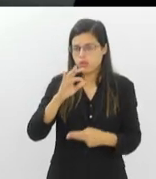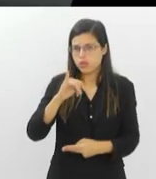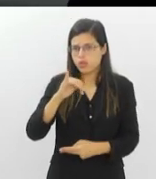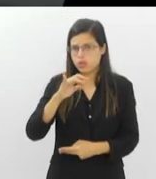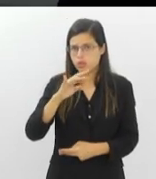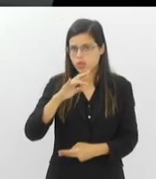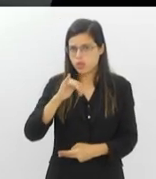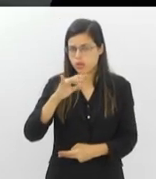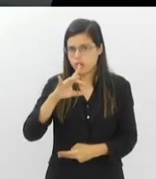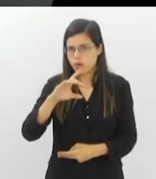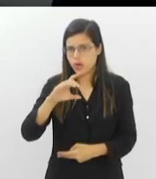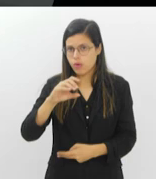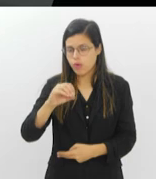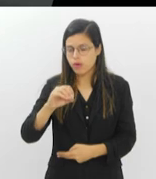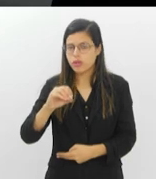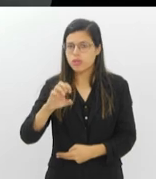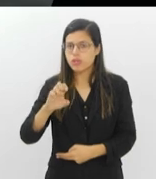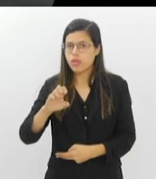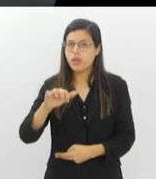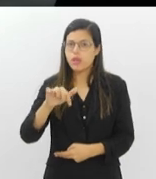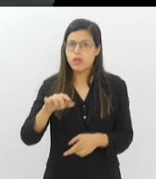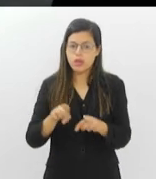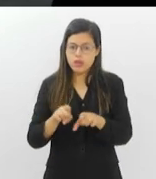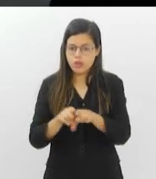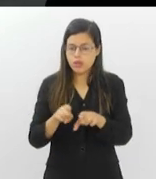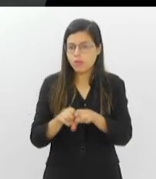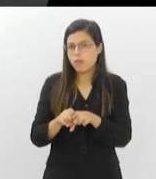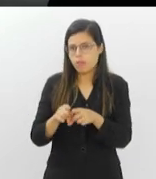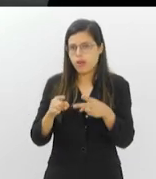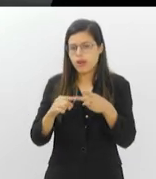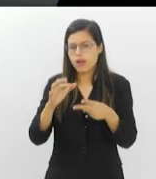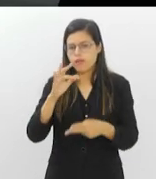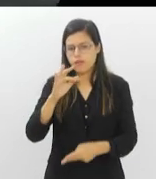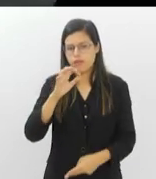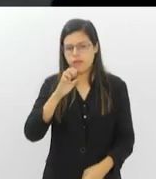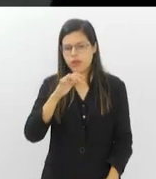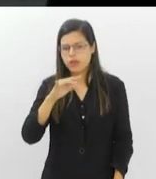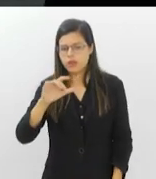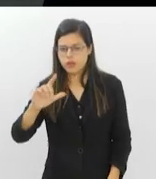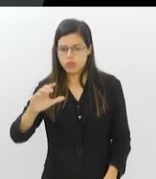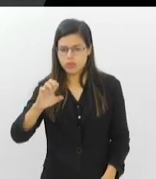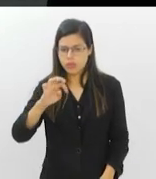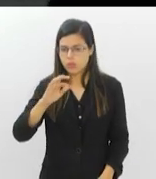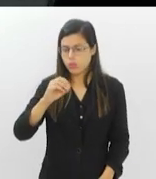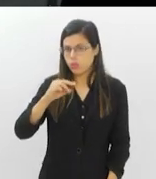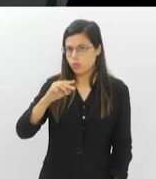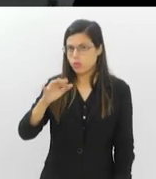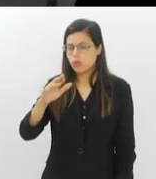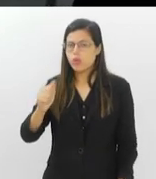à deficiência intelectual e múltipla. Então, faz parte da nossa missão a prevenção. Então, o teste do pezinho, ele faz